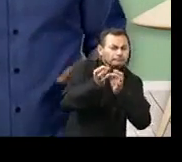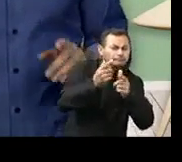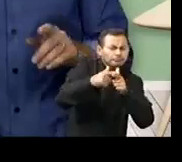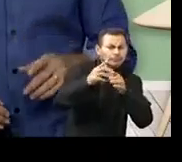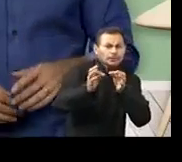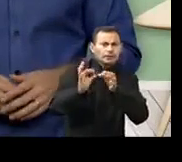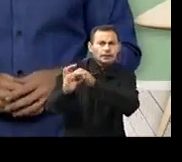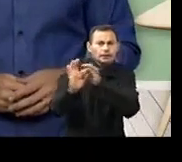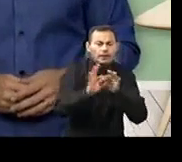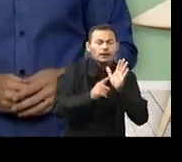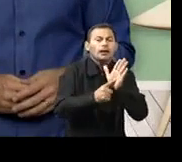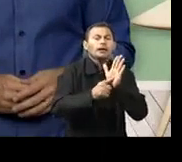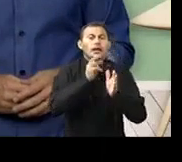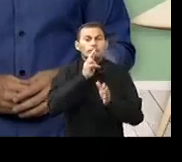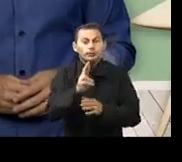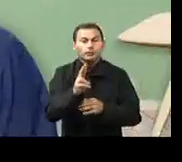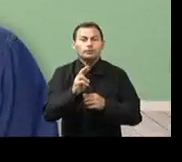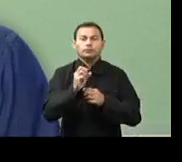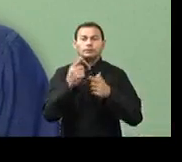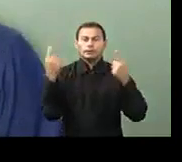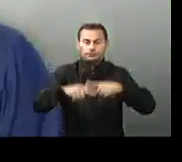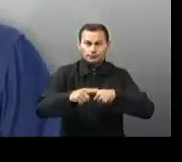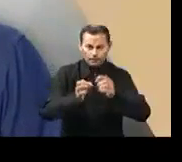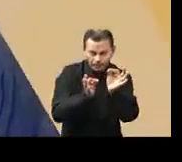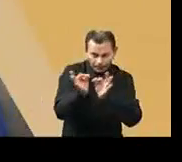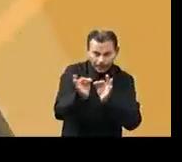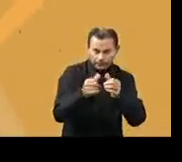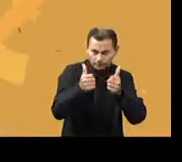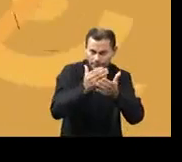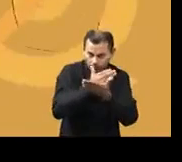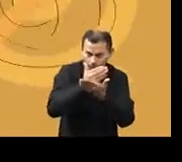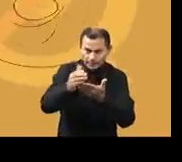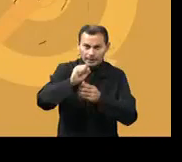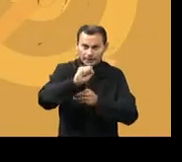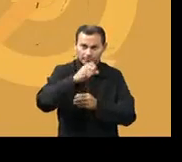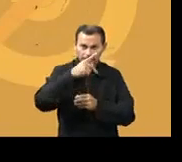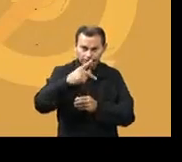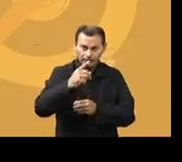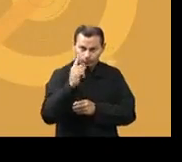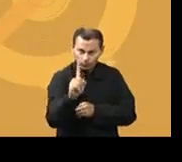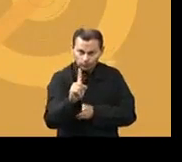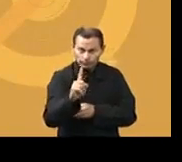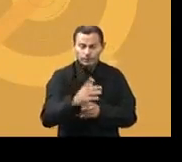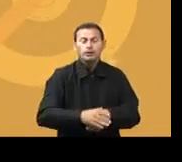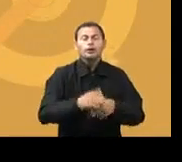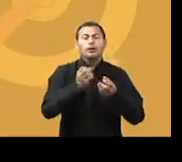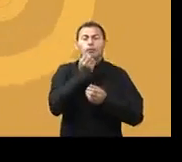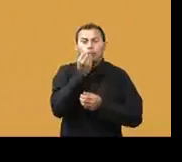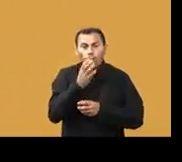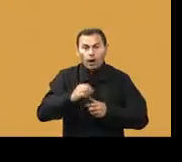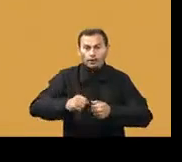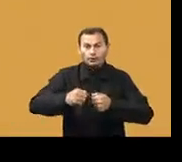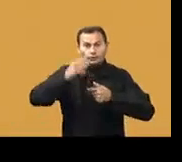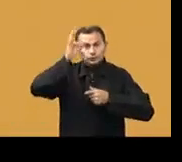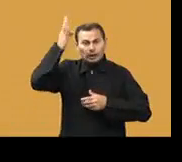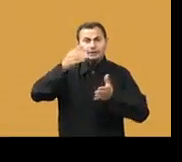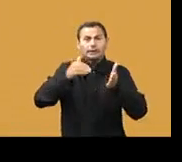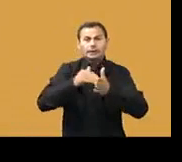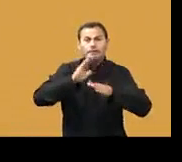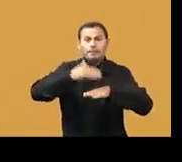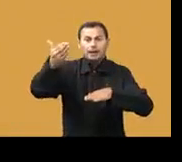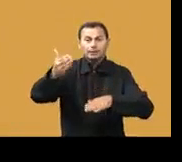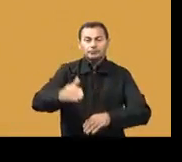então solucionar o desafio. Preparado para começar a SP1? Então, boa sorte e até mais!